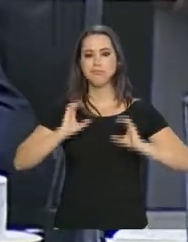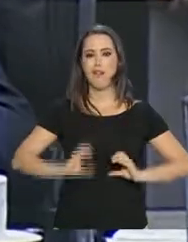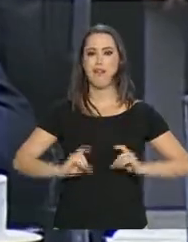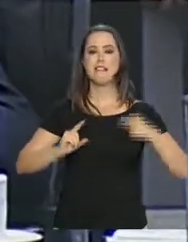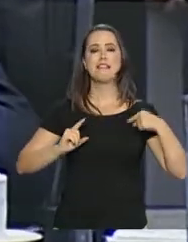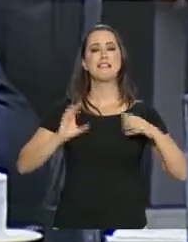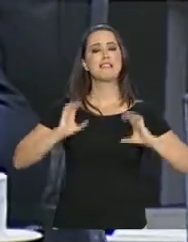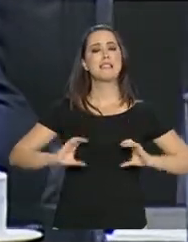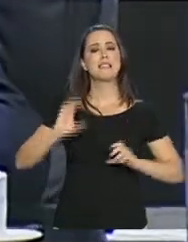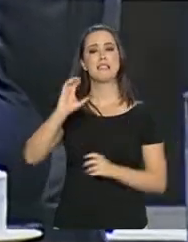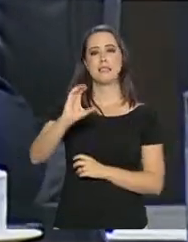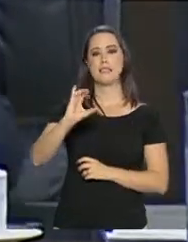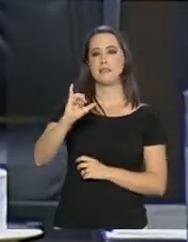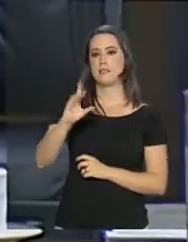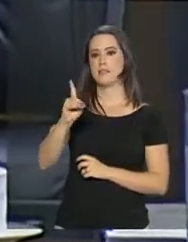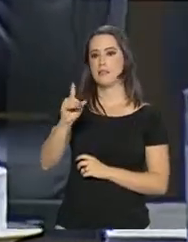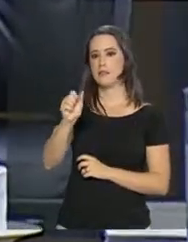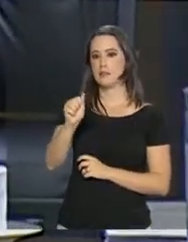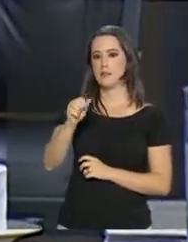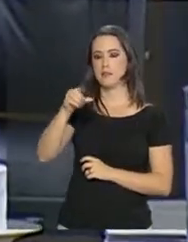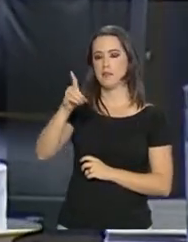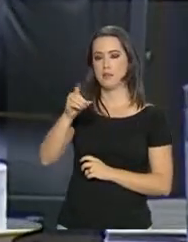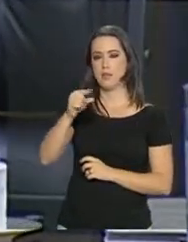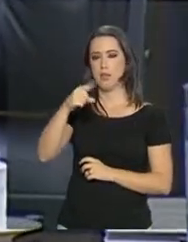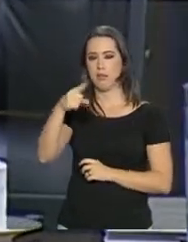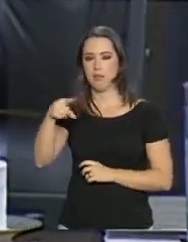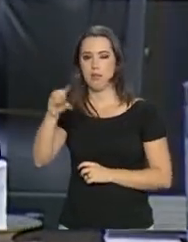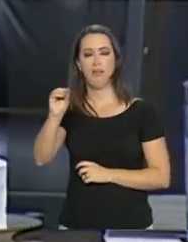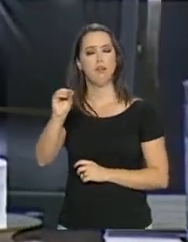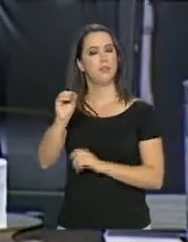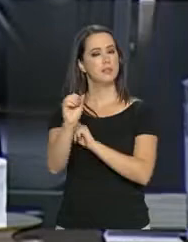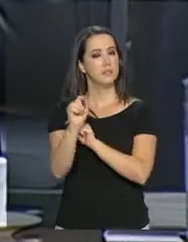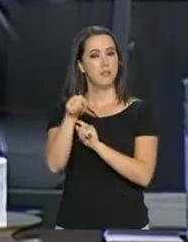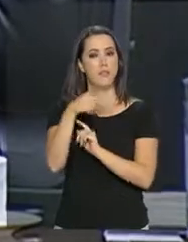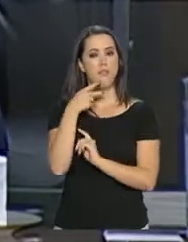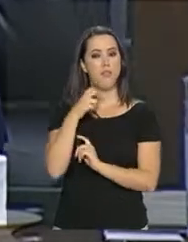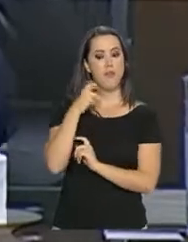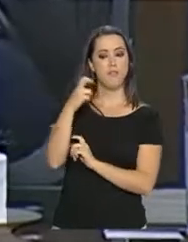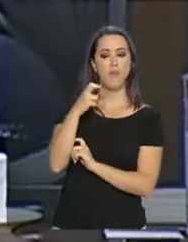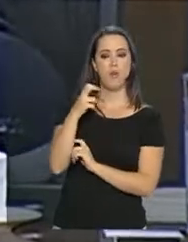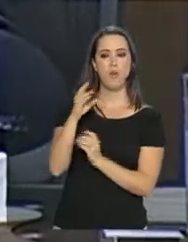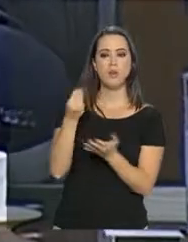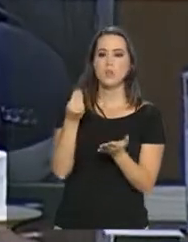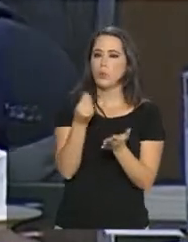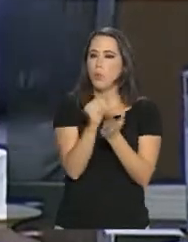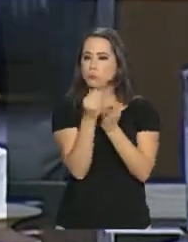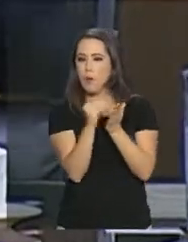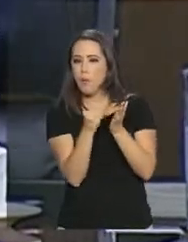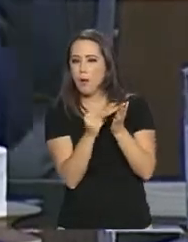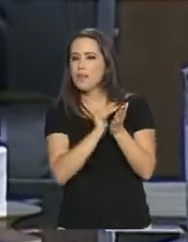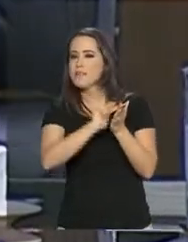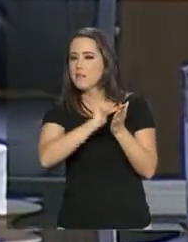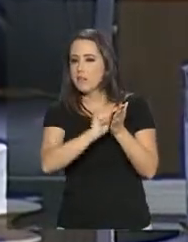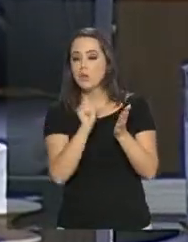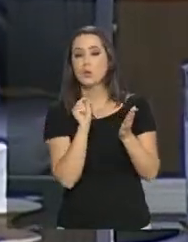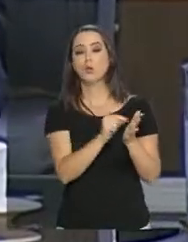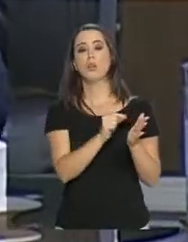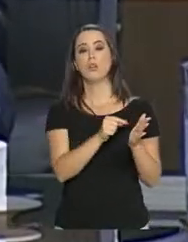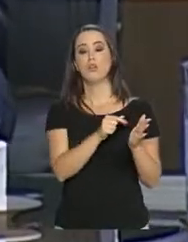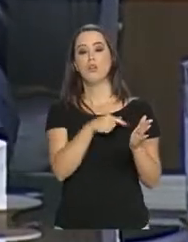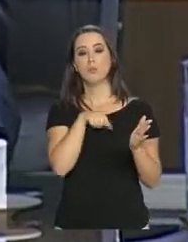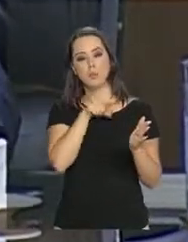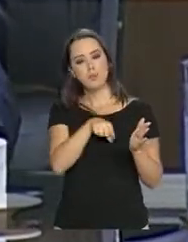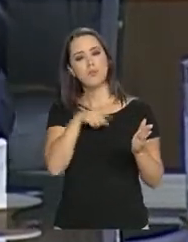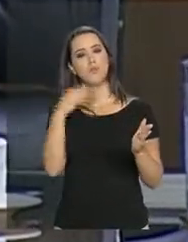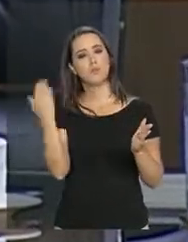ele quis dizer que era uma se é uma constituição cidadã na voz e no conteúdo porque o conteúdo que se deu foi